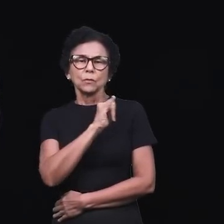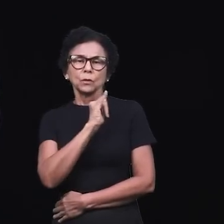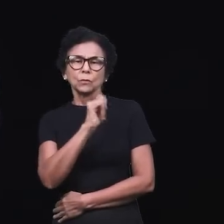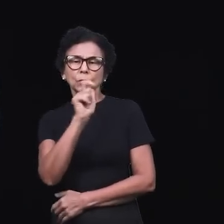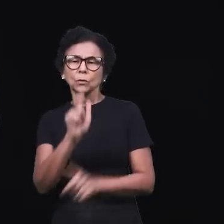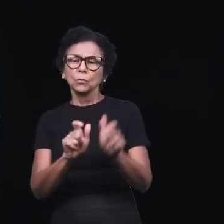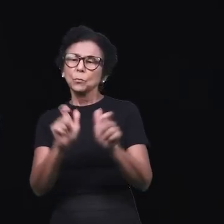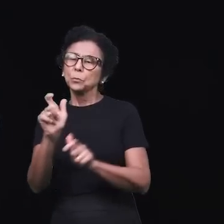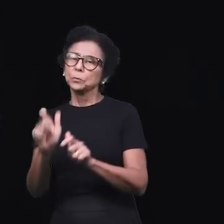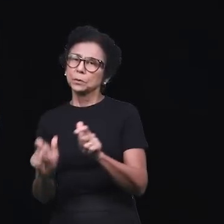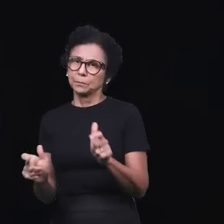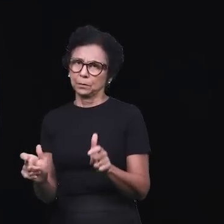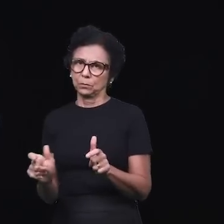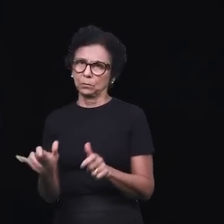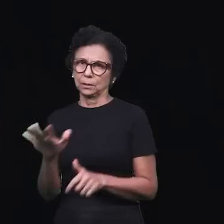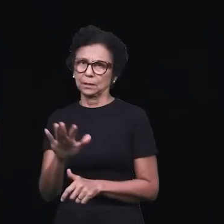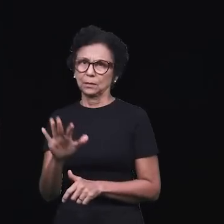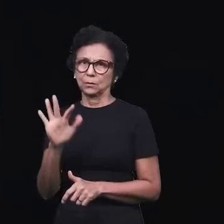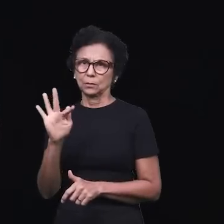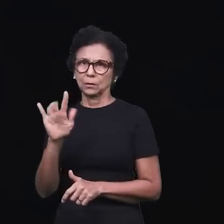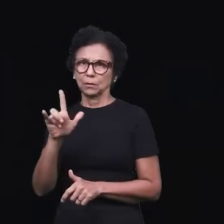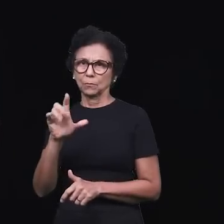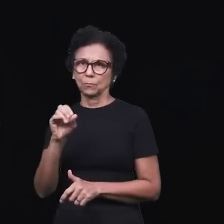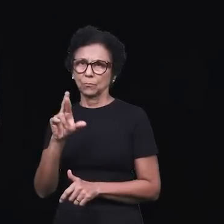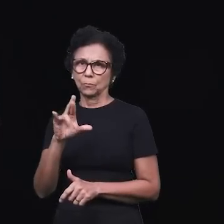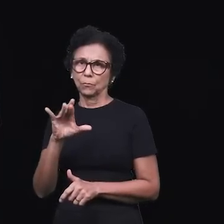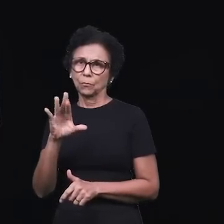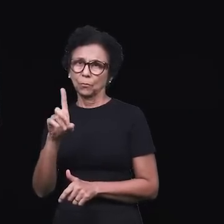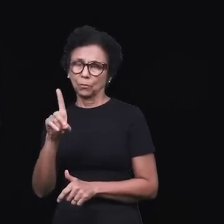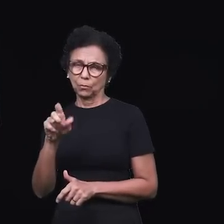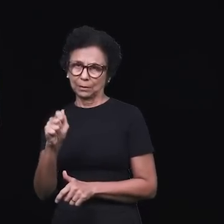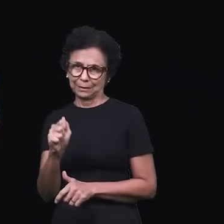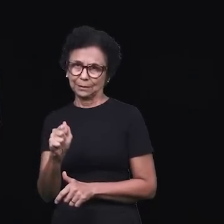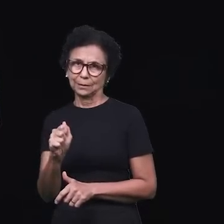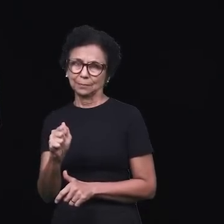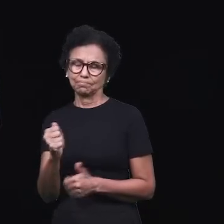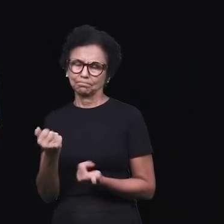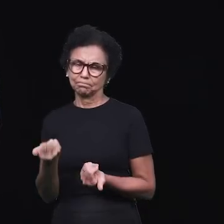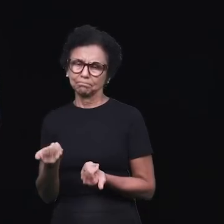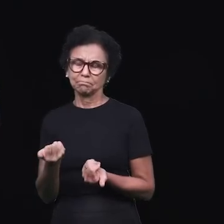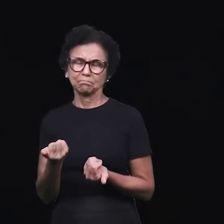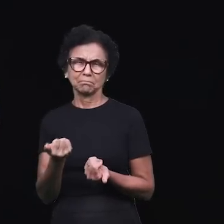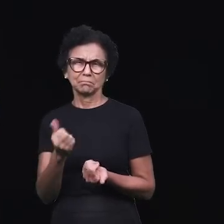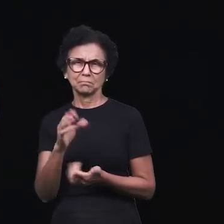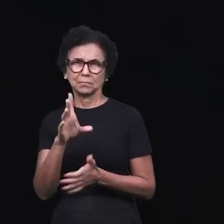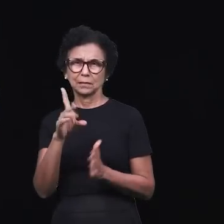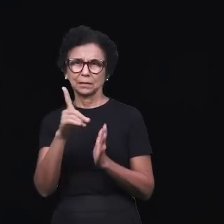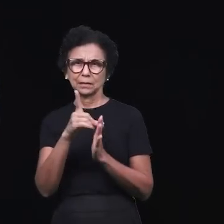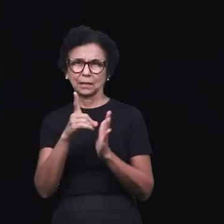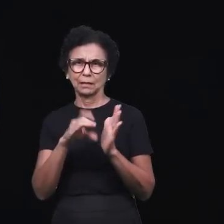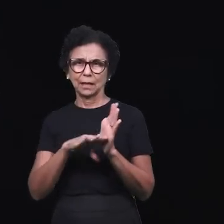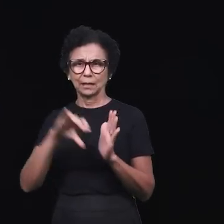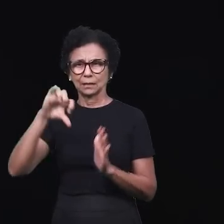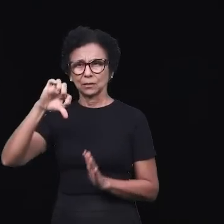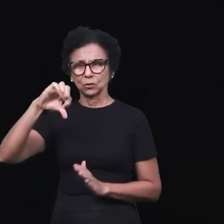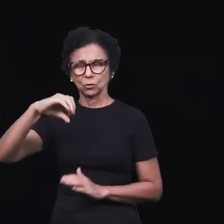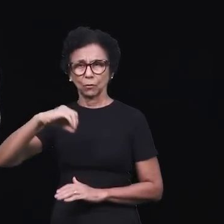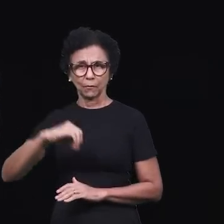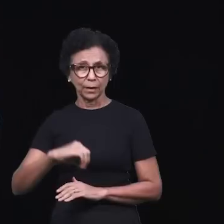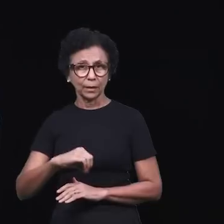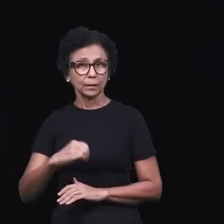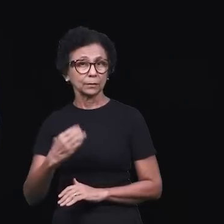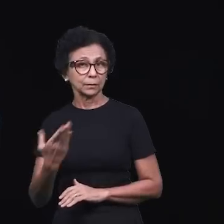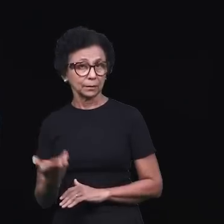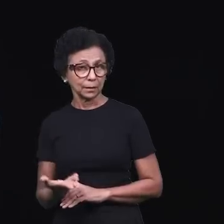Flórida, especialmente no final da década de 90, né? Mais uma vez, pergunto ao